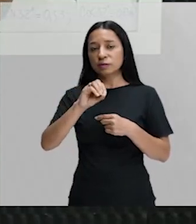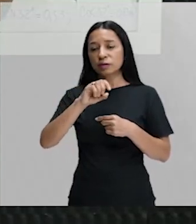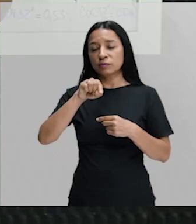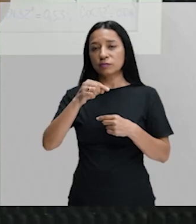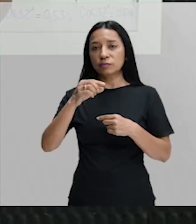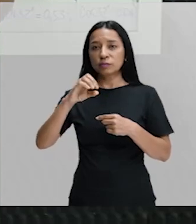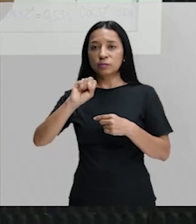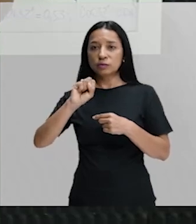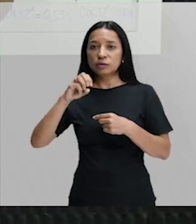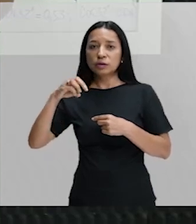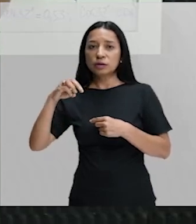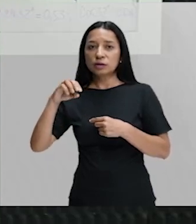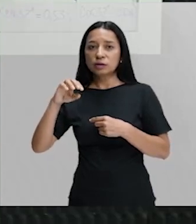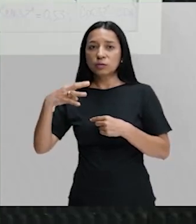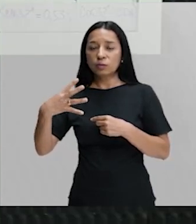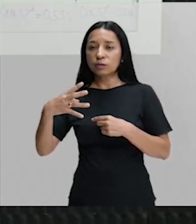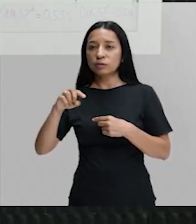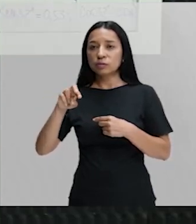sobre 20.